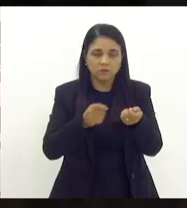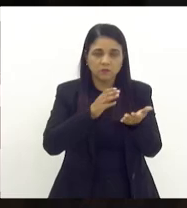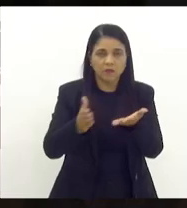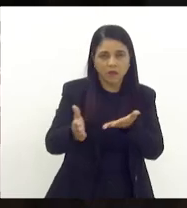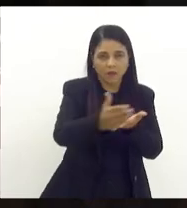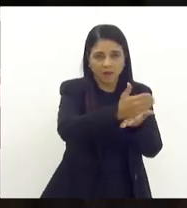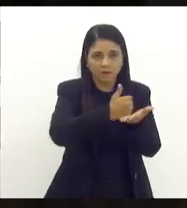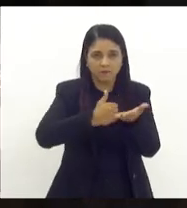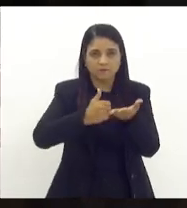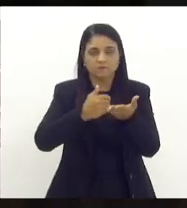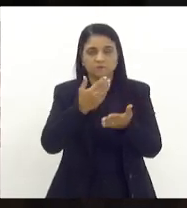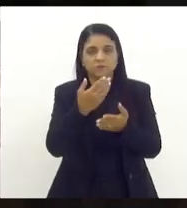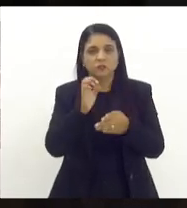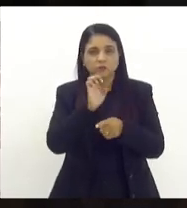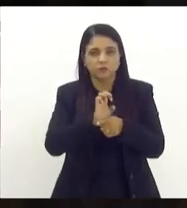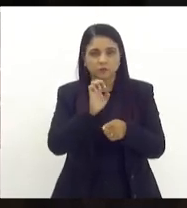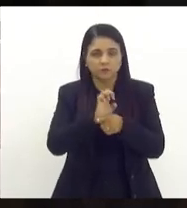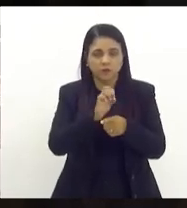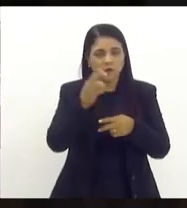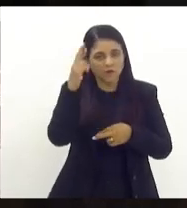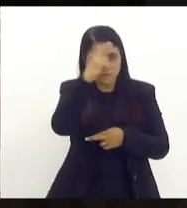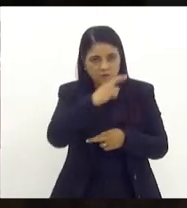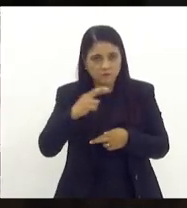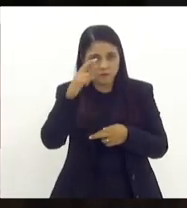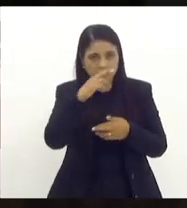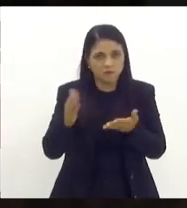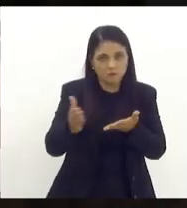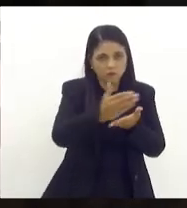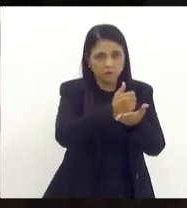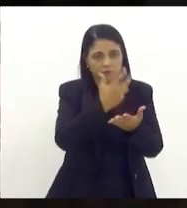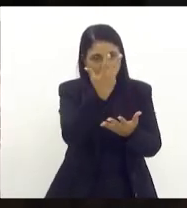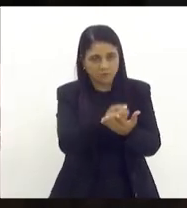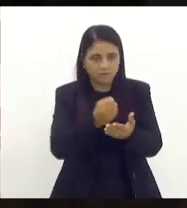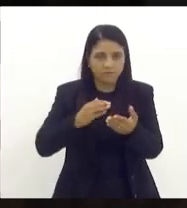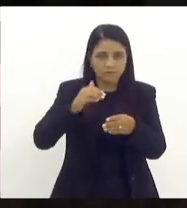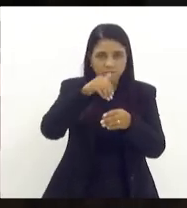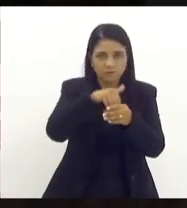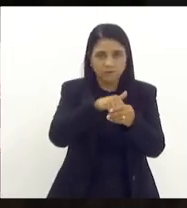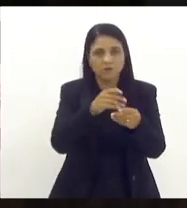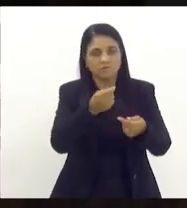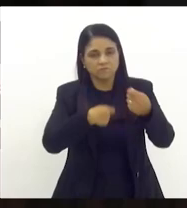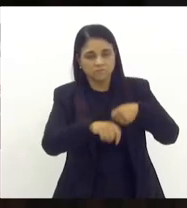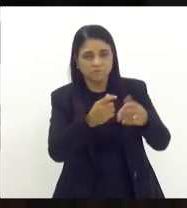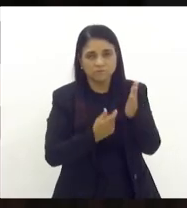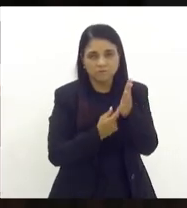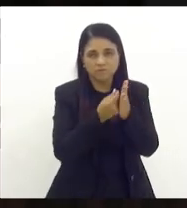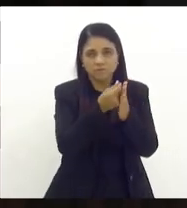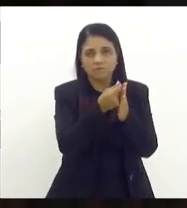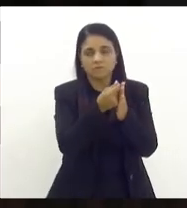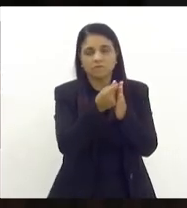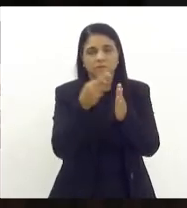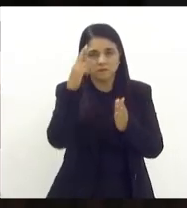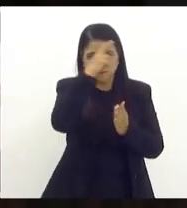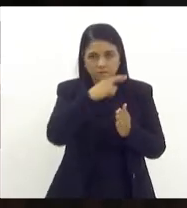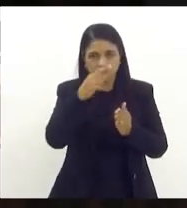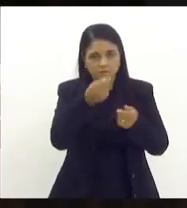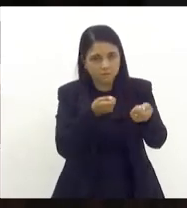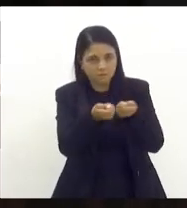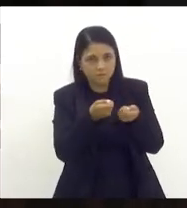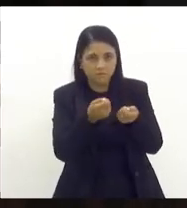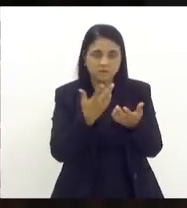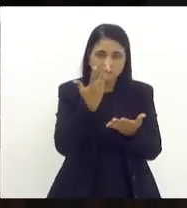de fiscalização dos tributos estaduais favoráveis de orçamento finança fiscalização e controle